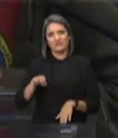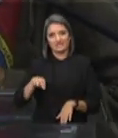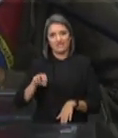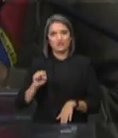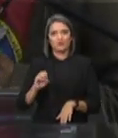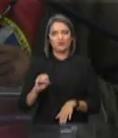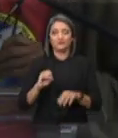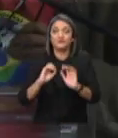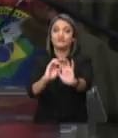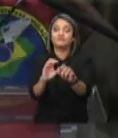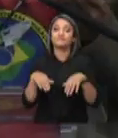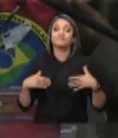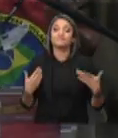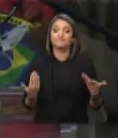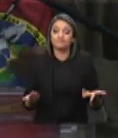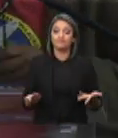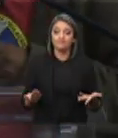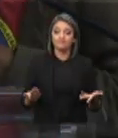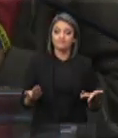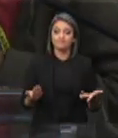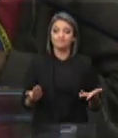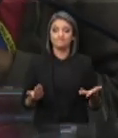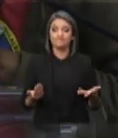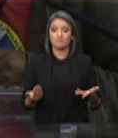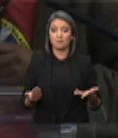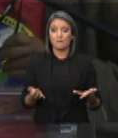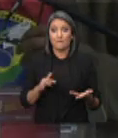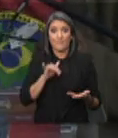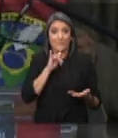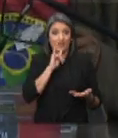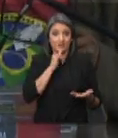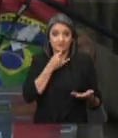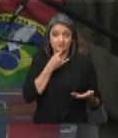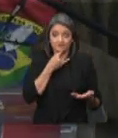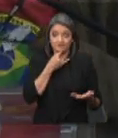e outra coisa é que infelizmente